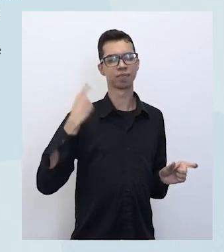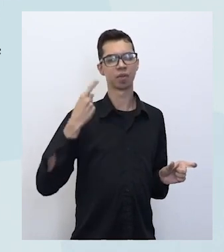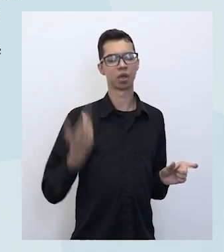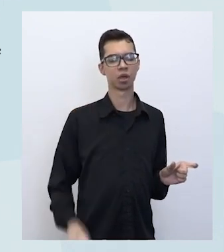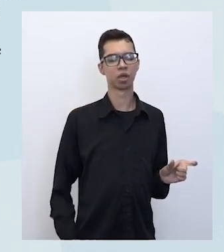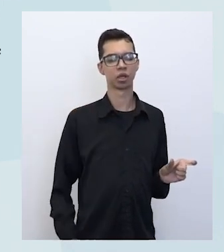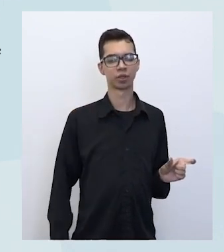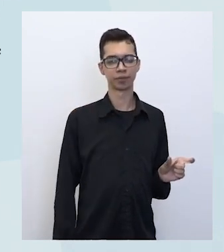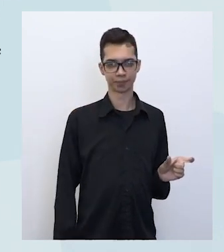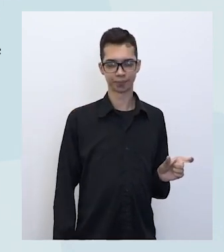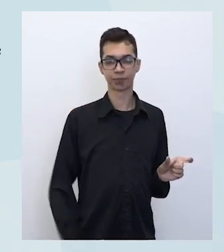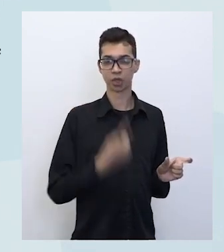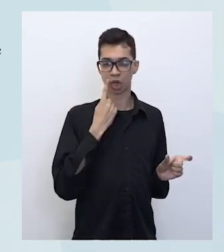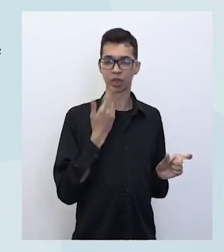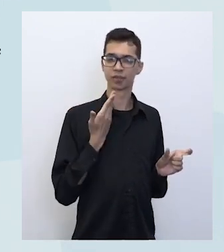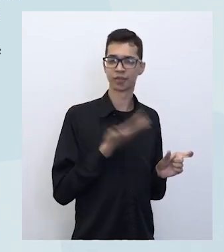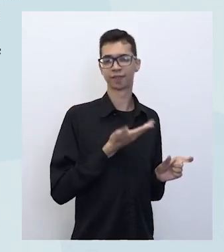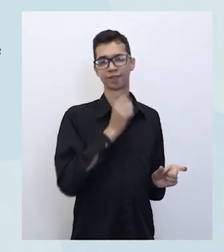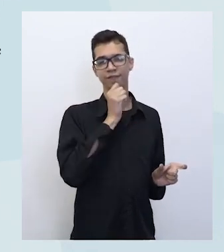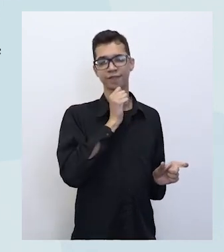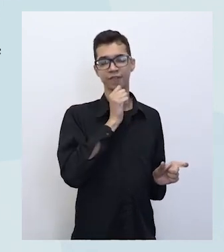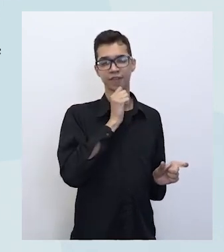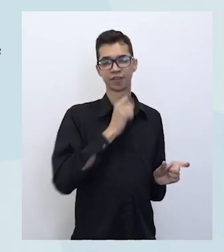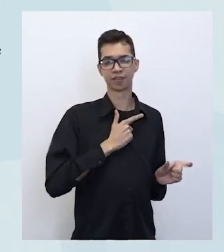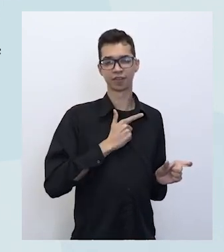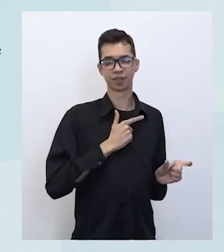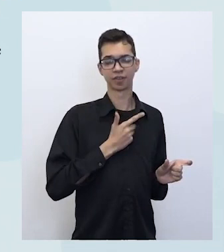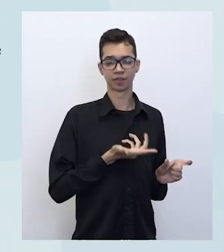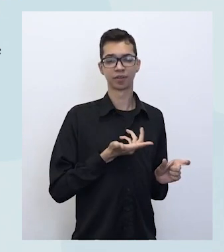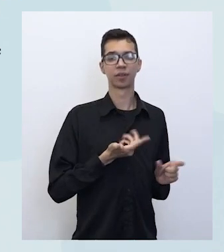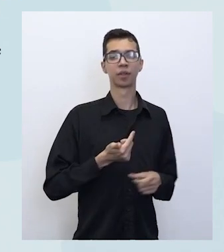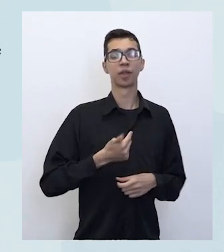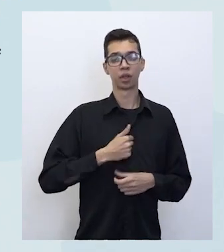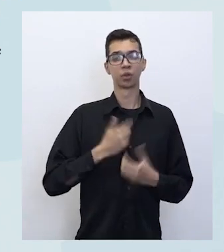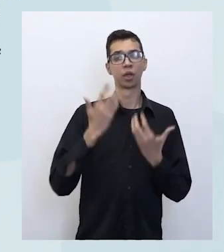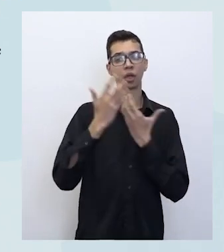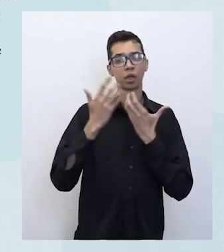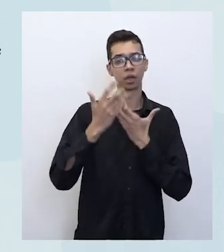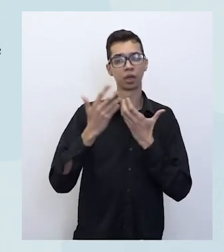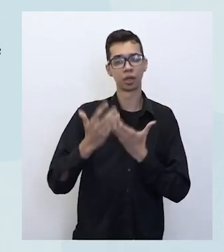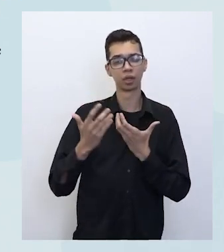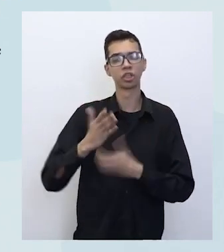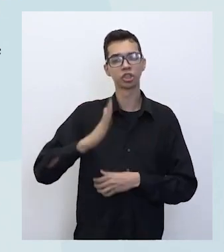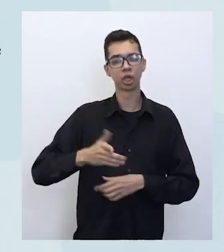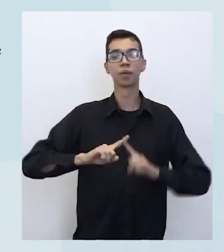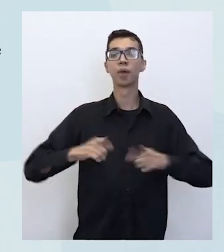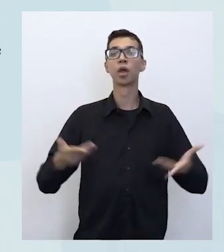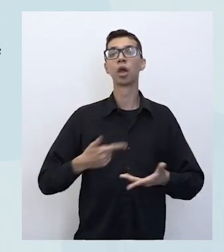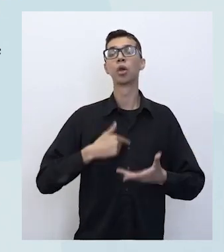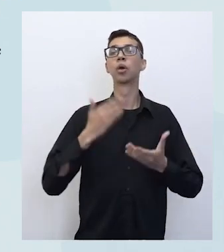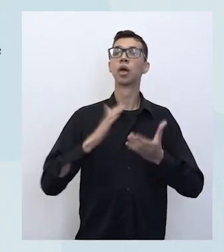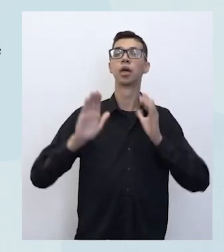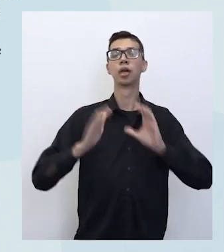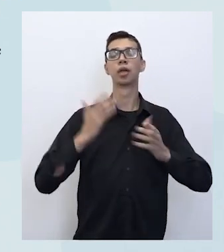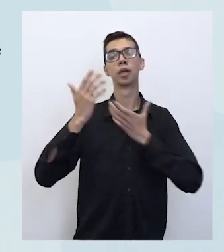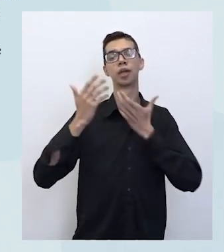louvei. Em meu trovar, embora tenha trovado muito, mas agora já farei um bom cantar, em que vos louvarei de